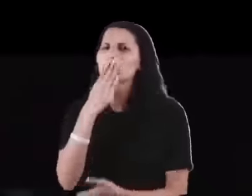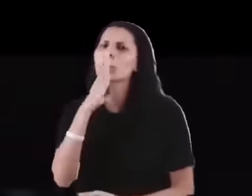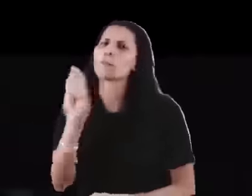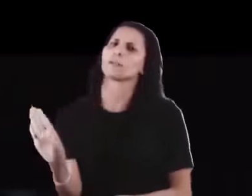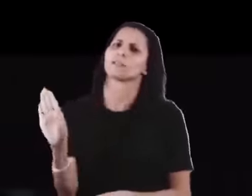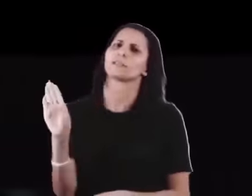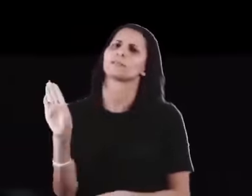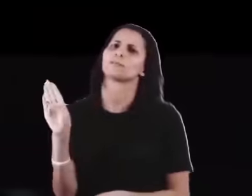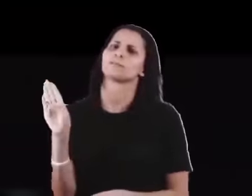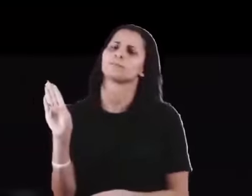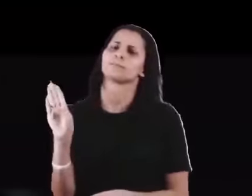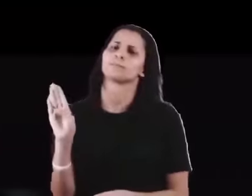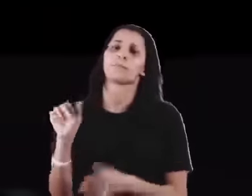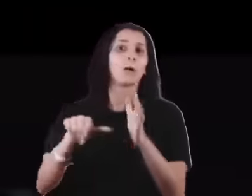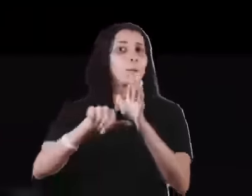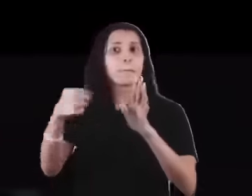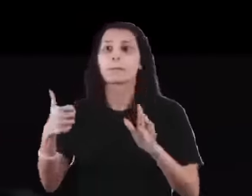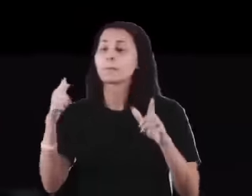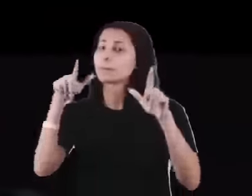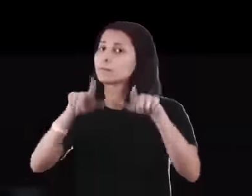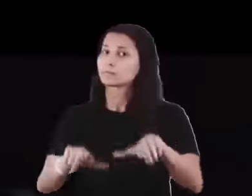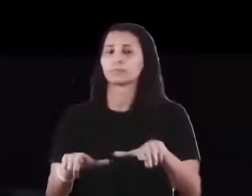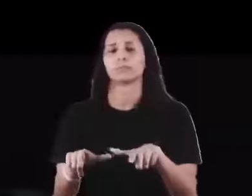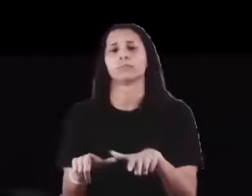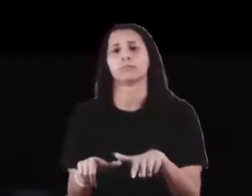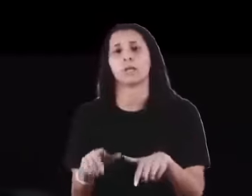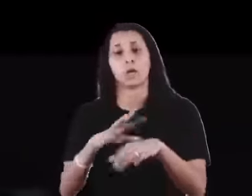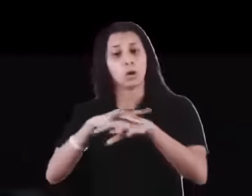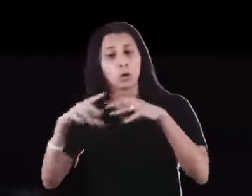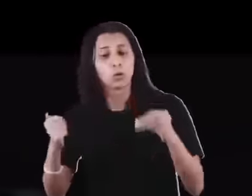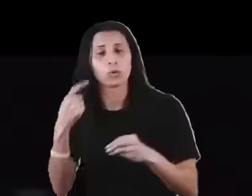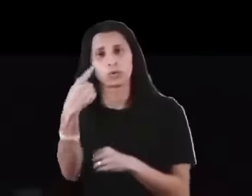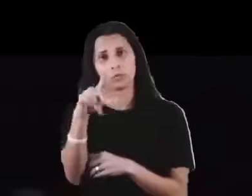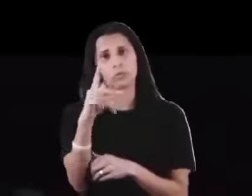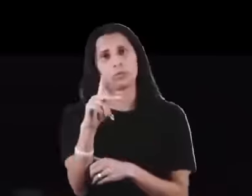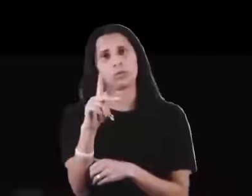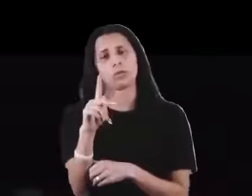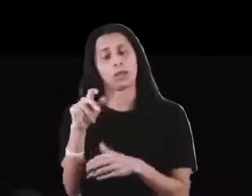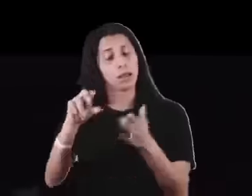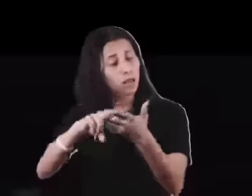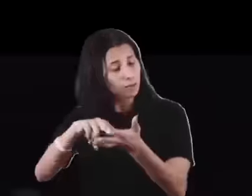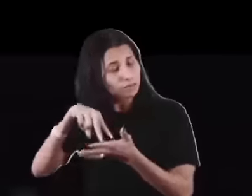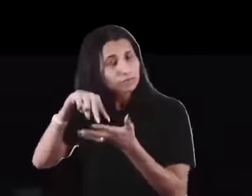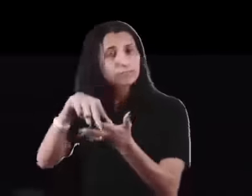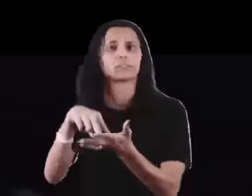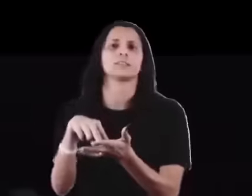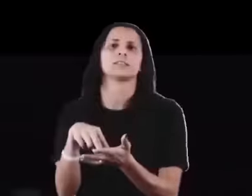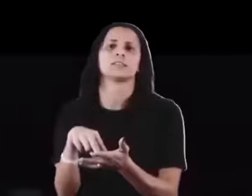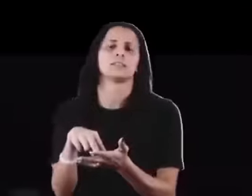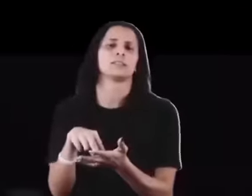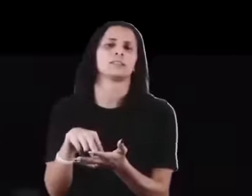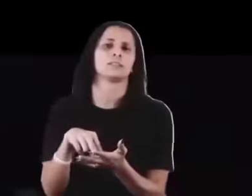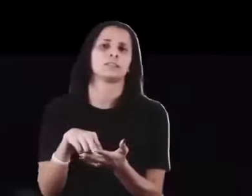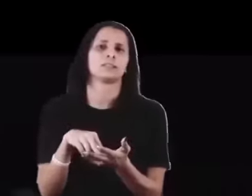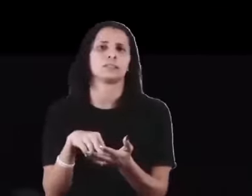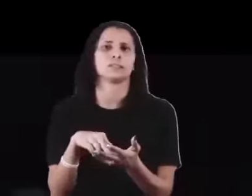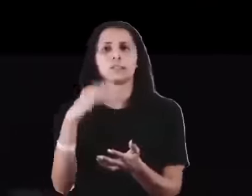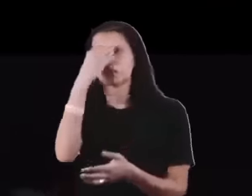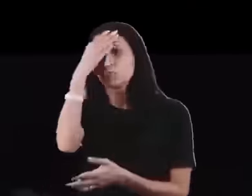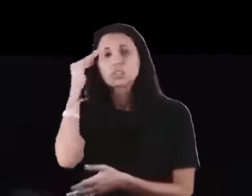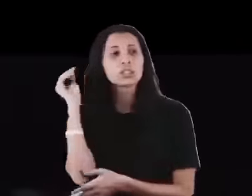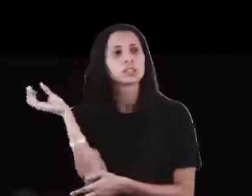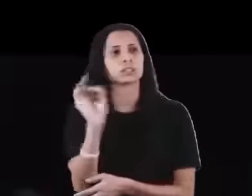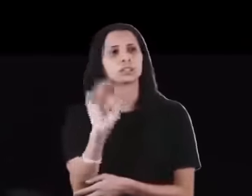promessa é o primeiro passo na sua cura peço se levanta aqui não se